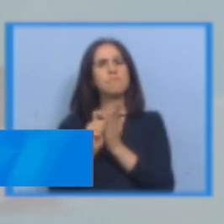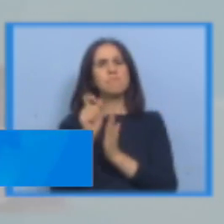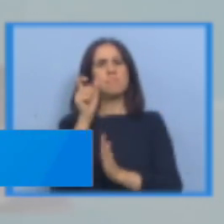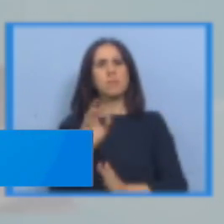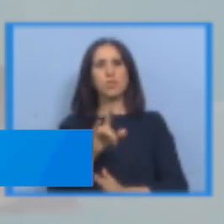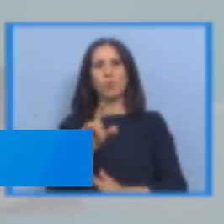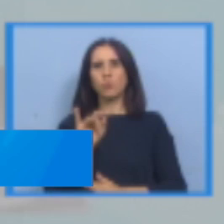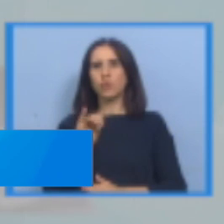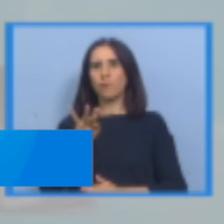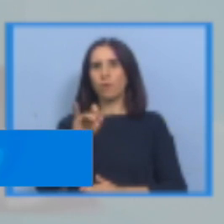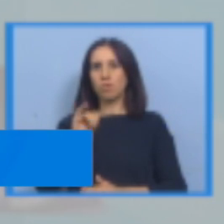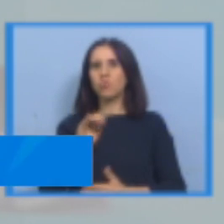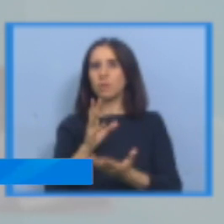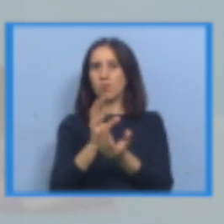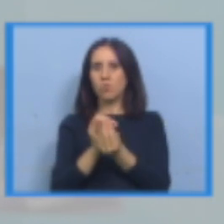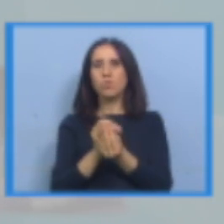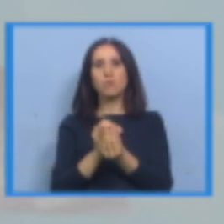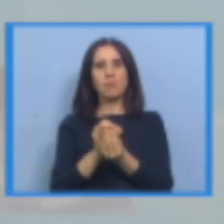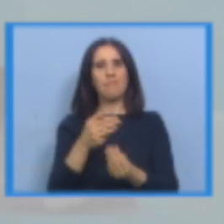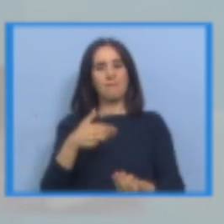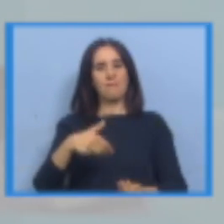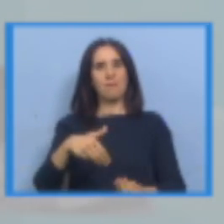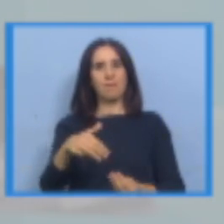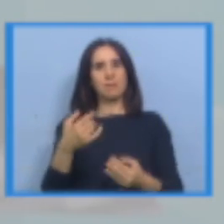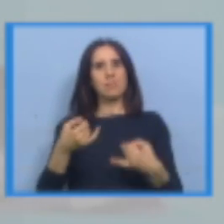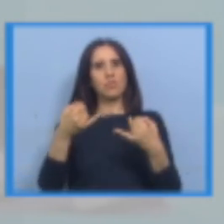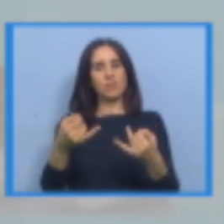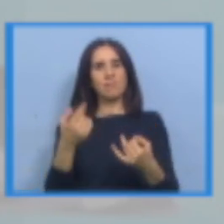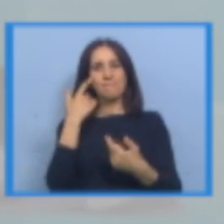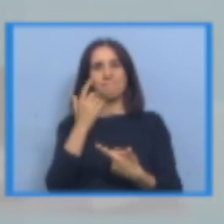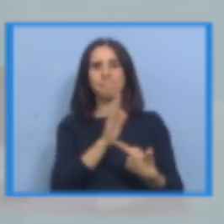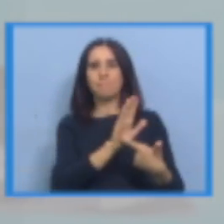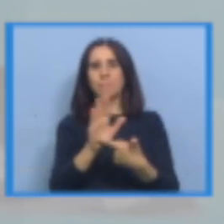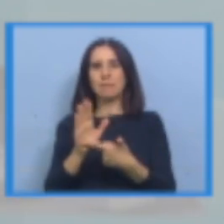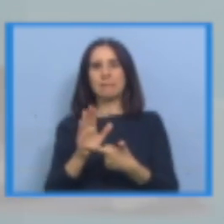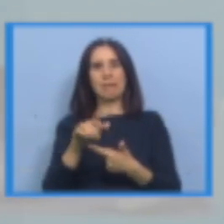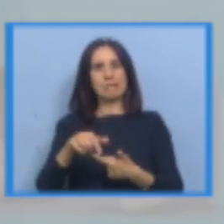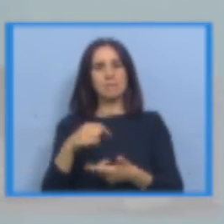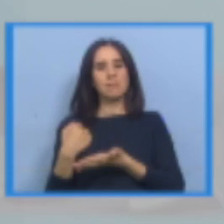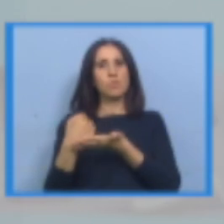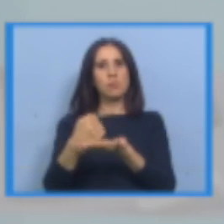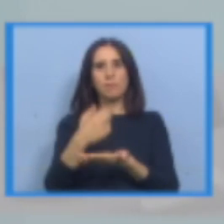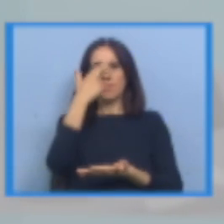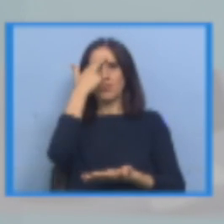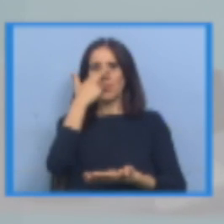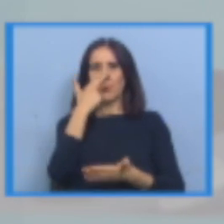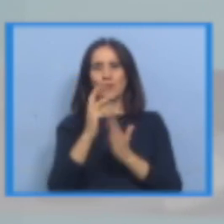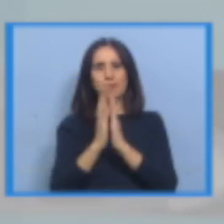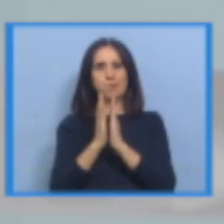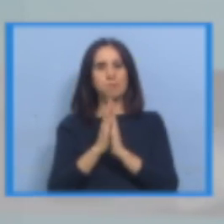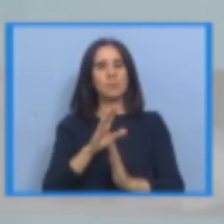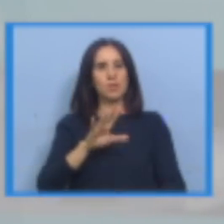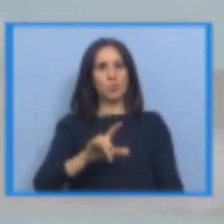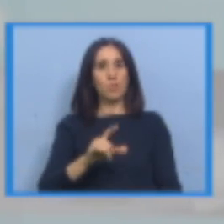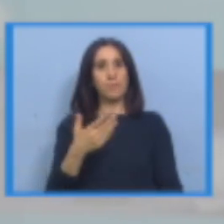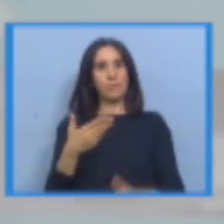Luís Fontes, que está connosco e que dentro de instantes nos vai apresentar este contributo para a história do Patriarcado de